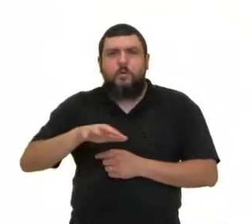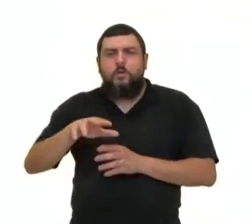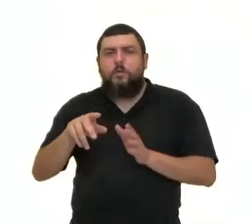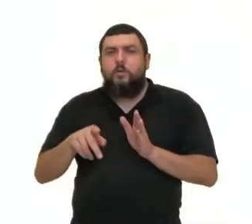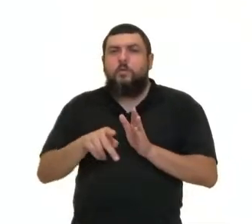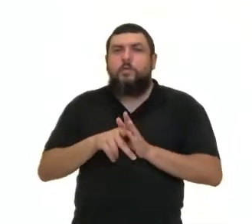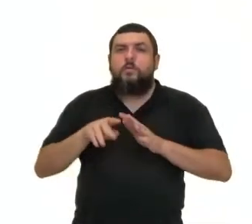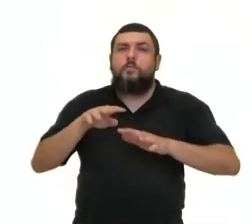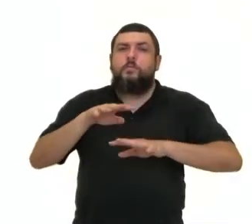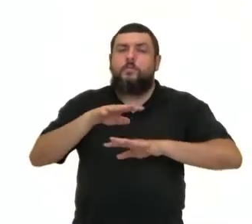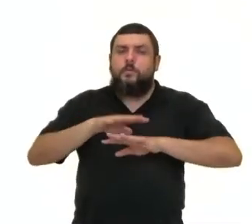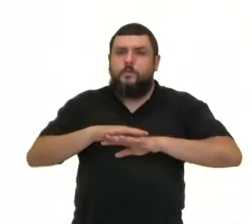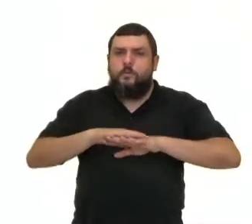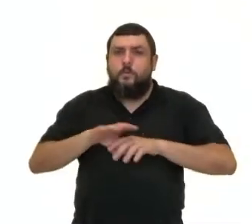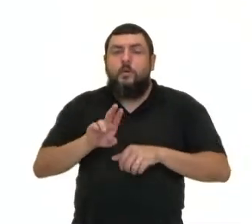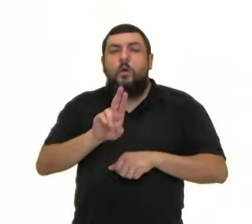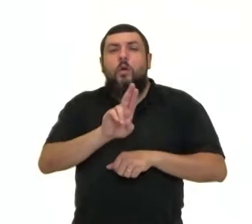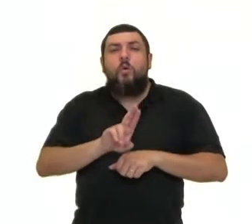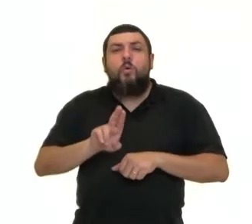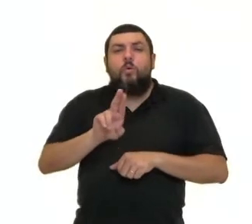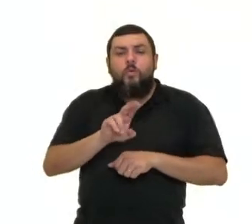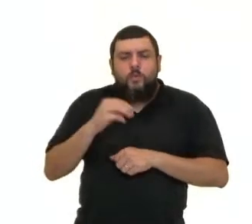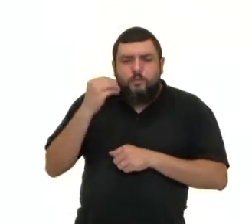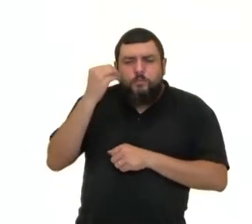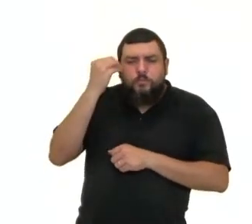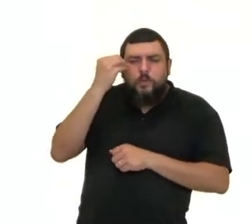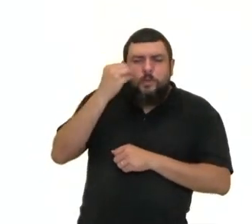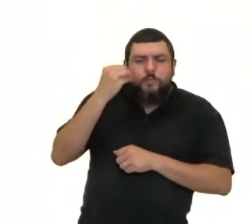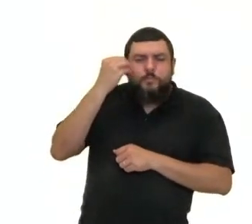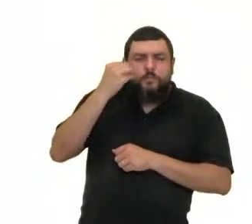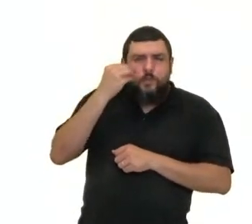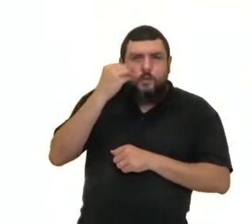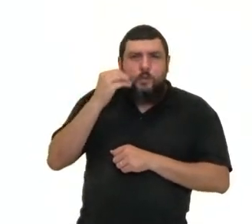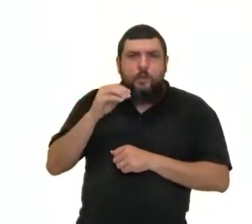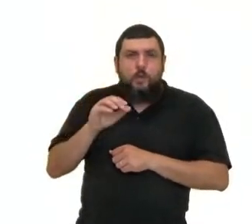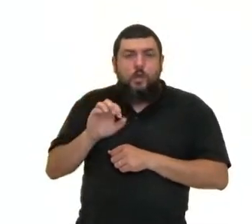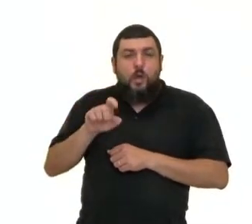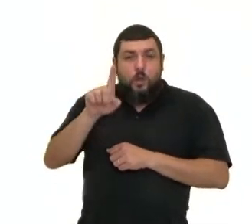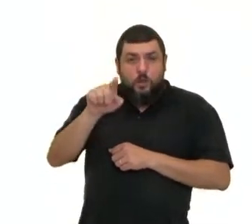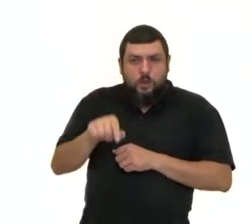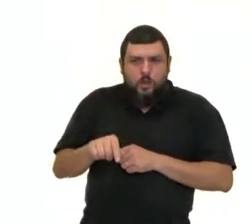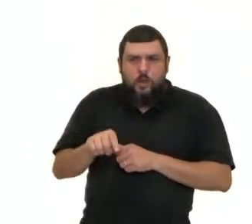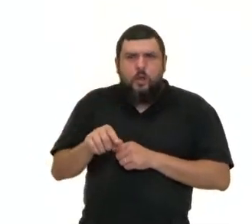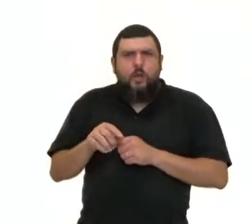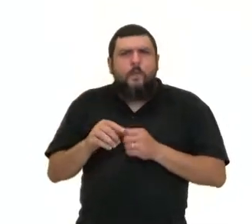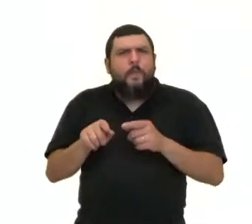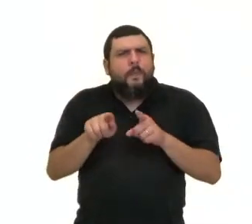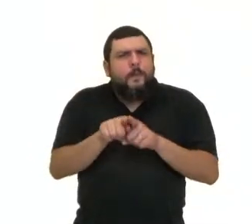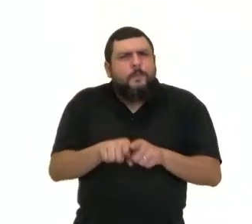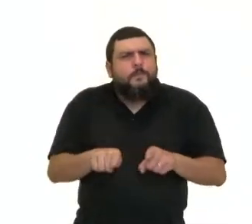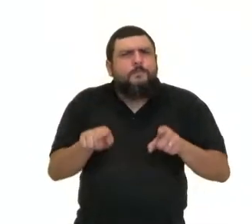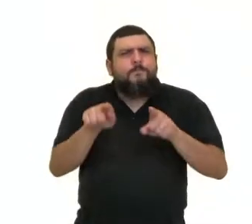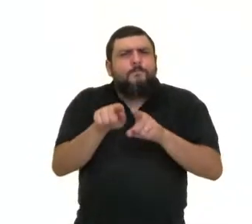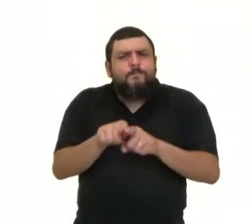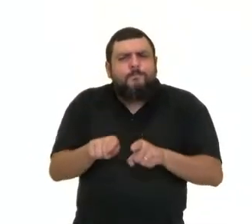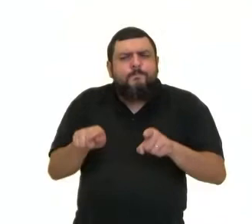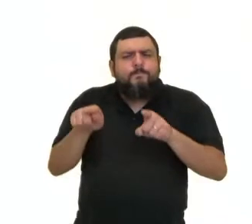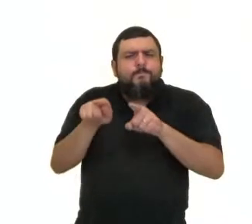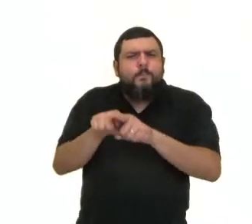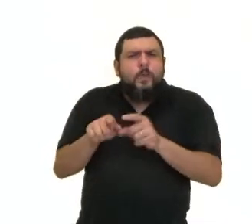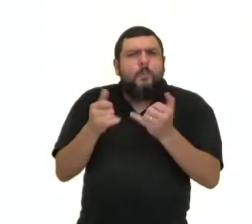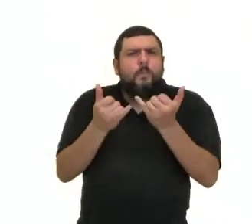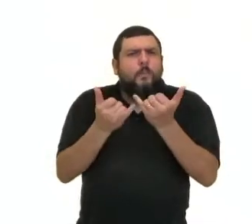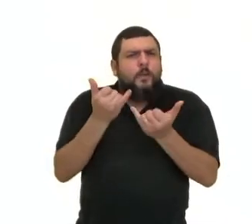experimentos que, mesmo realizados em situações, em condições bem parecidas, às vezes